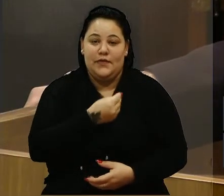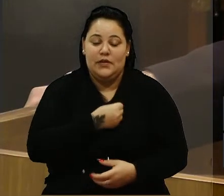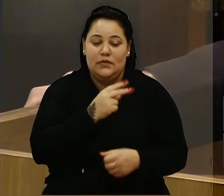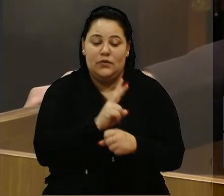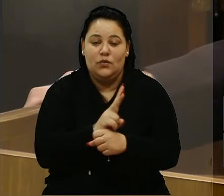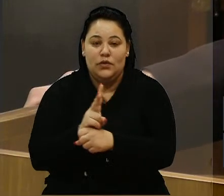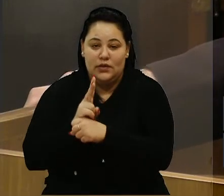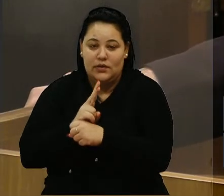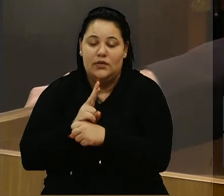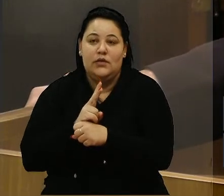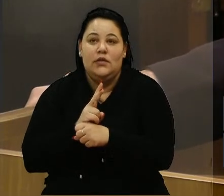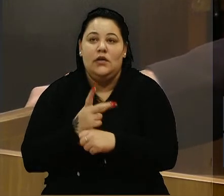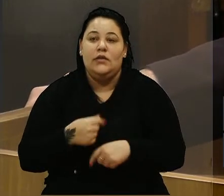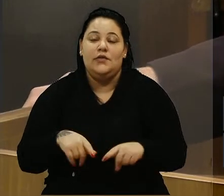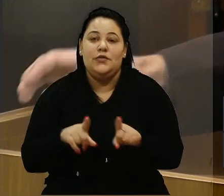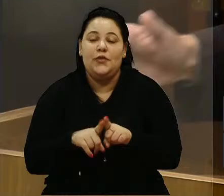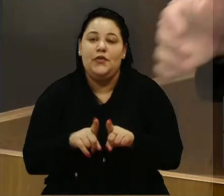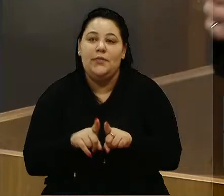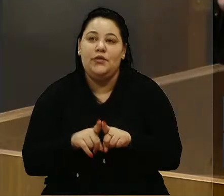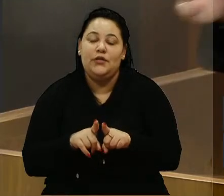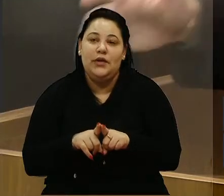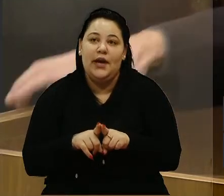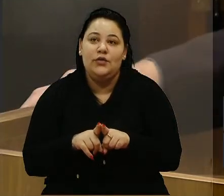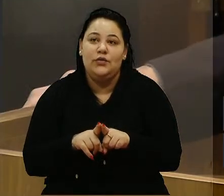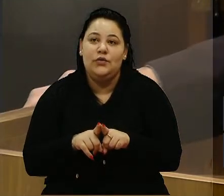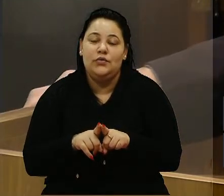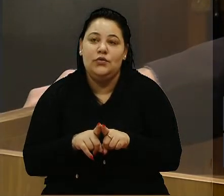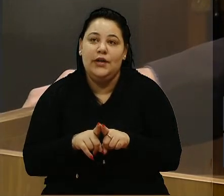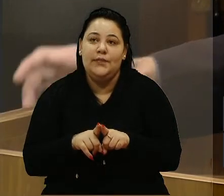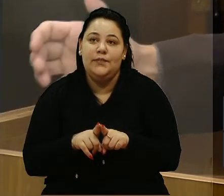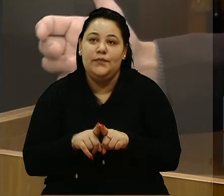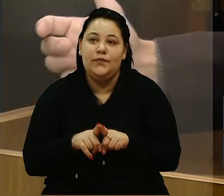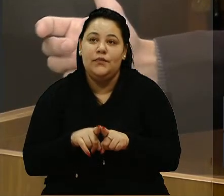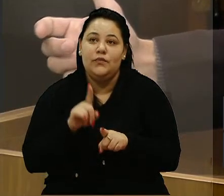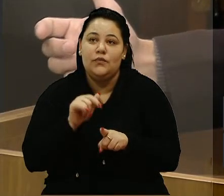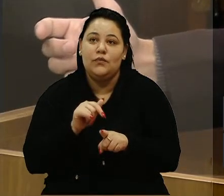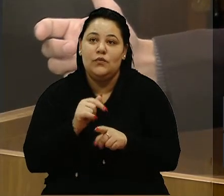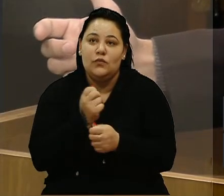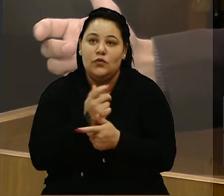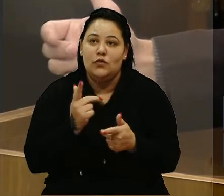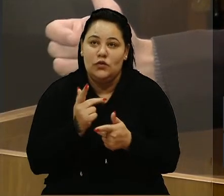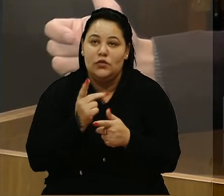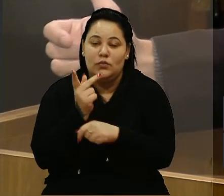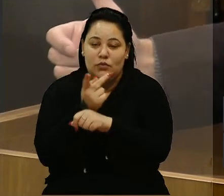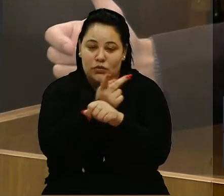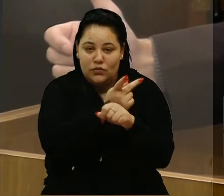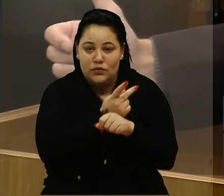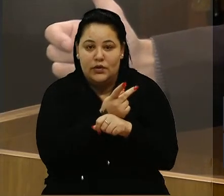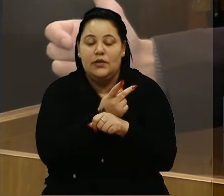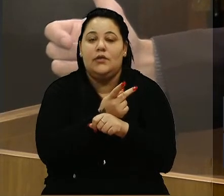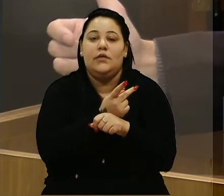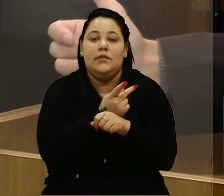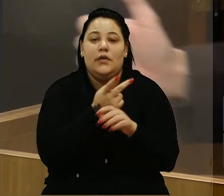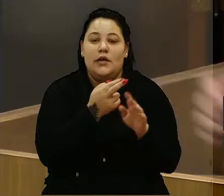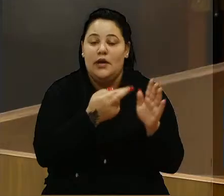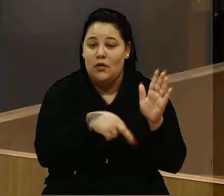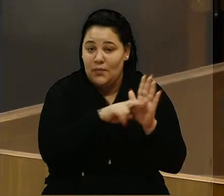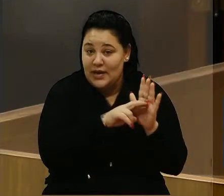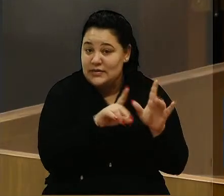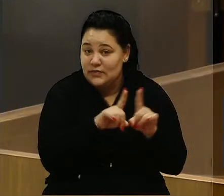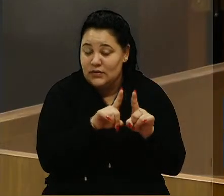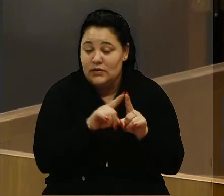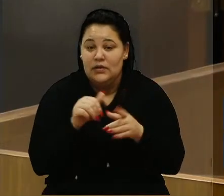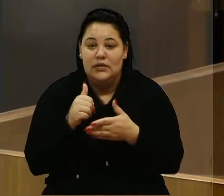o combate a incêndio, atendimento pré-hospitalar, que tem uma equipe fantástica, as buscas e resgates, o apoio ao